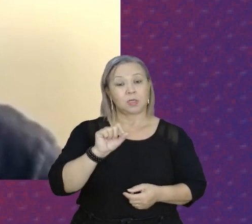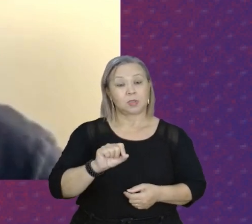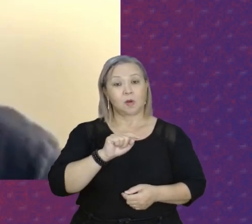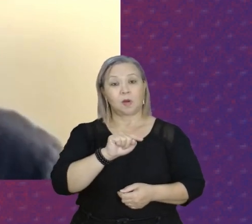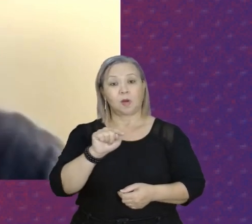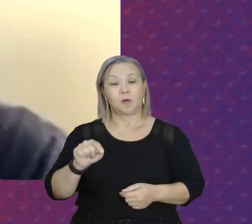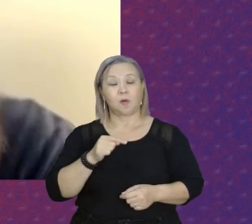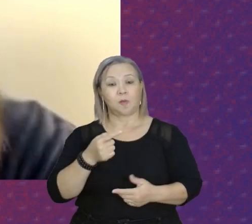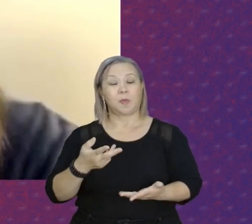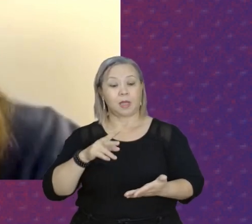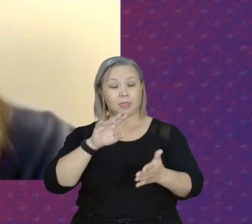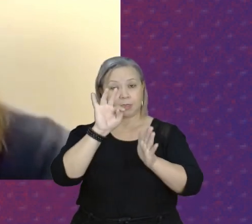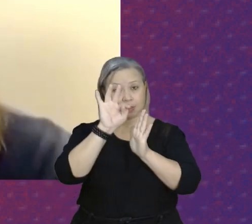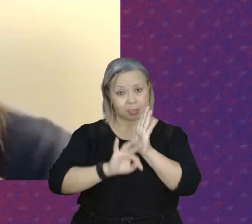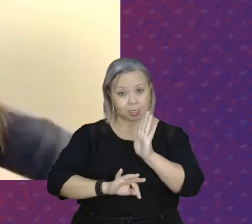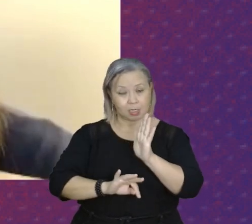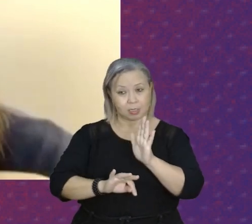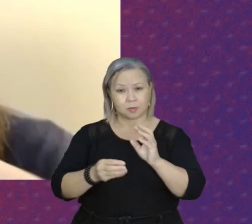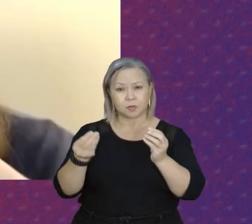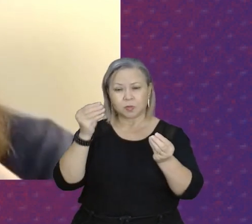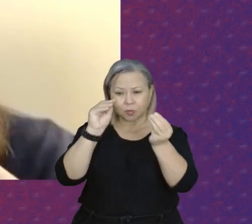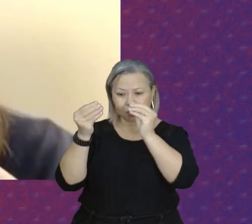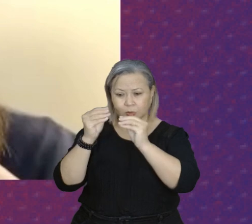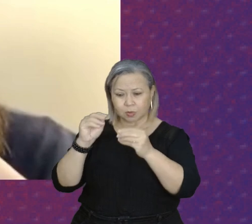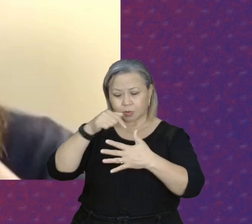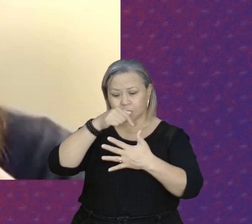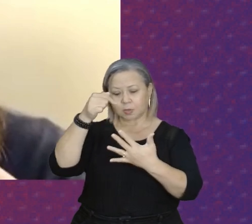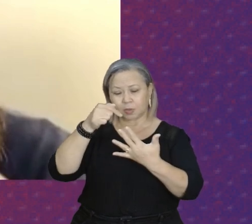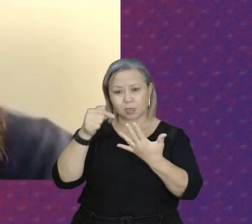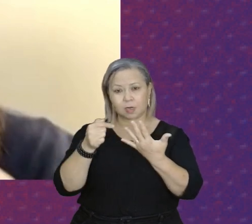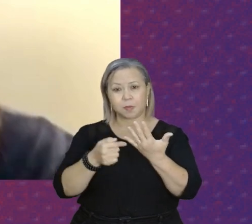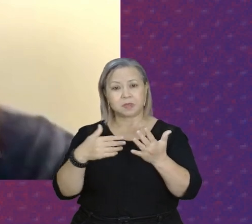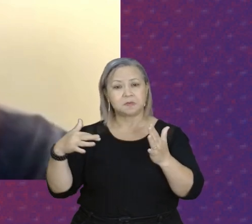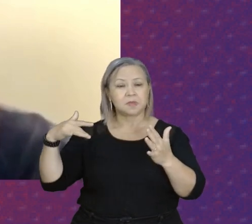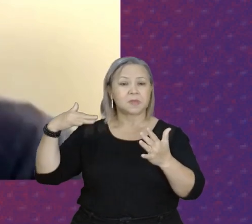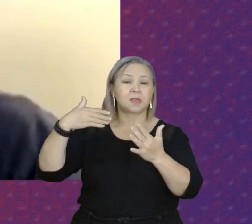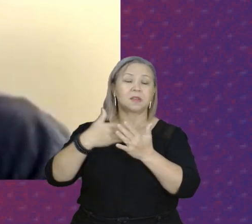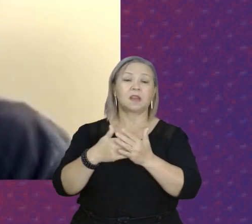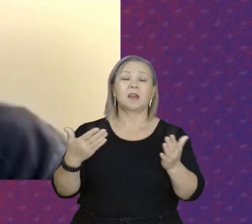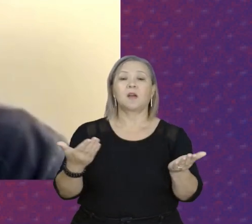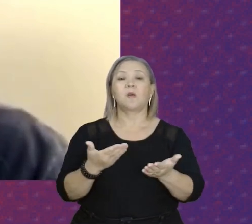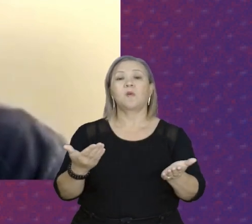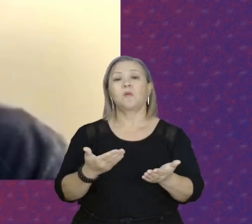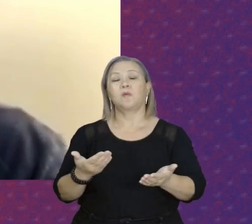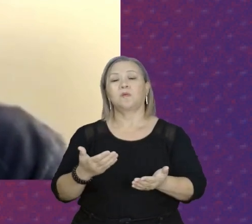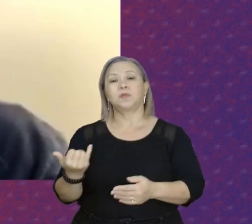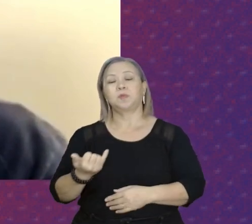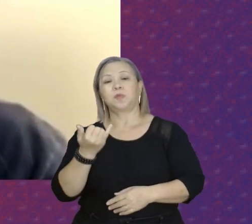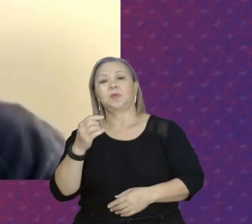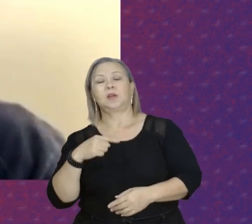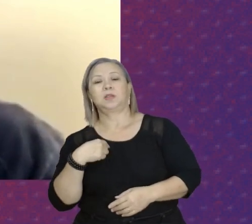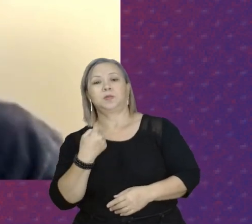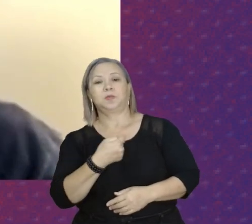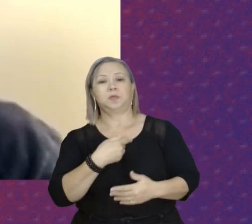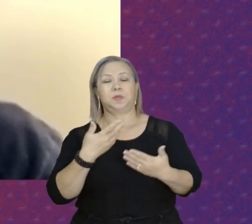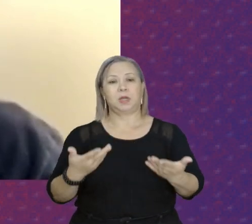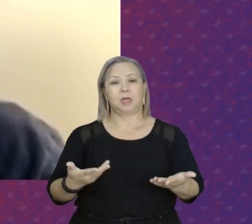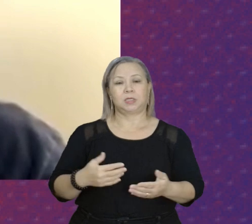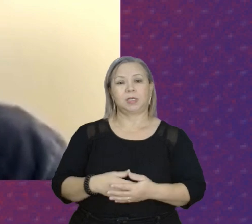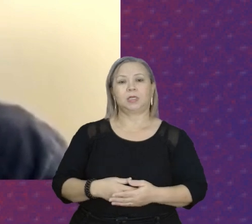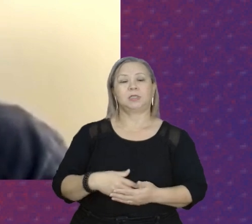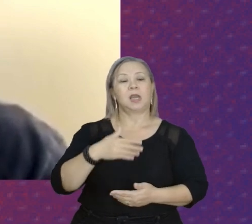esse manifesto, estão aí colocados elementos que até hoje são importantes para a gente